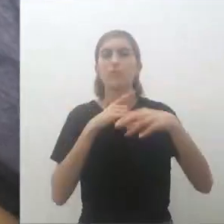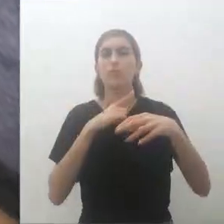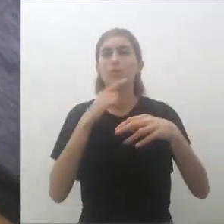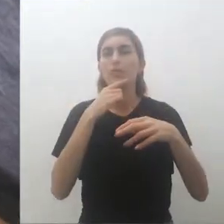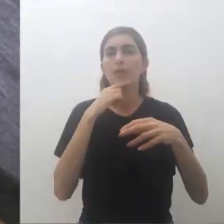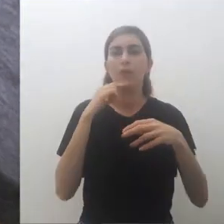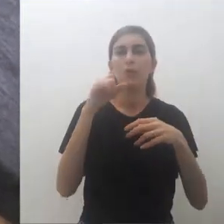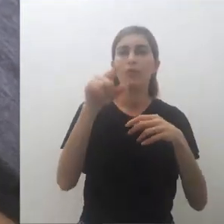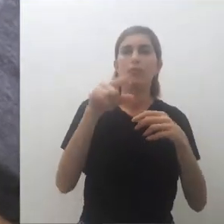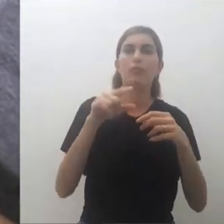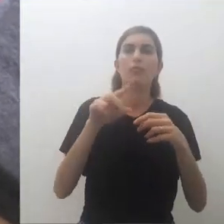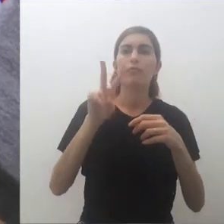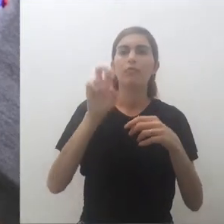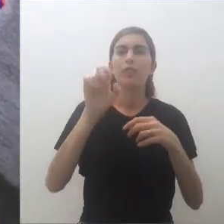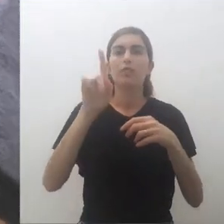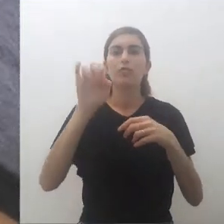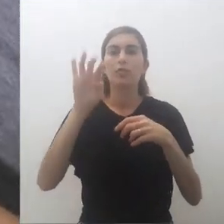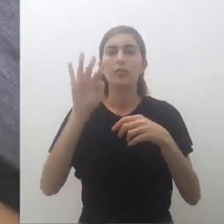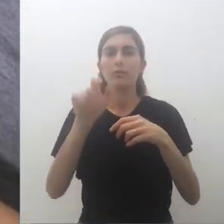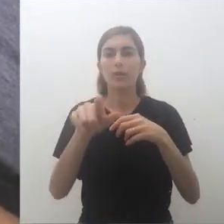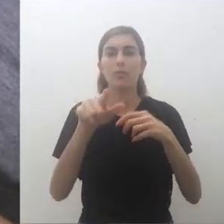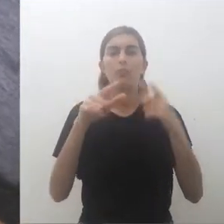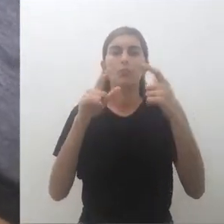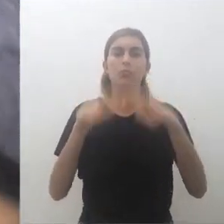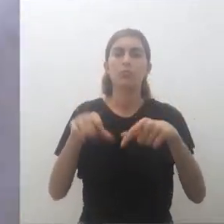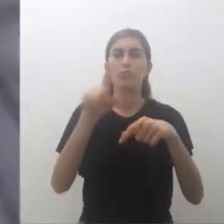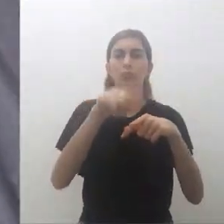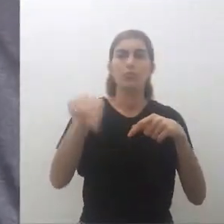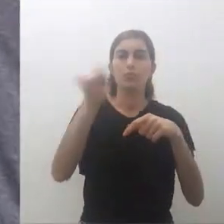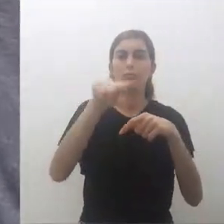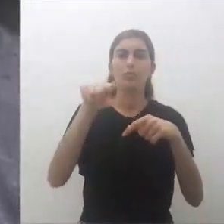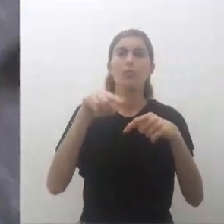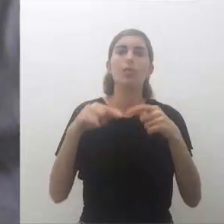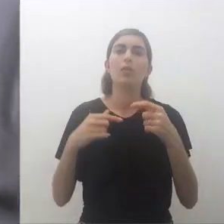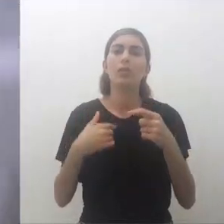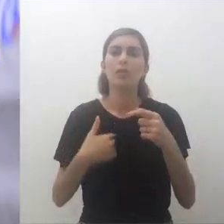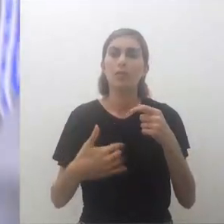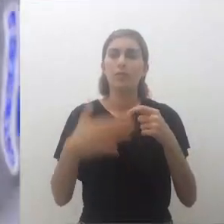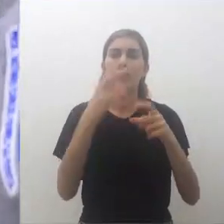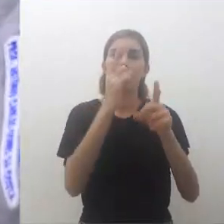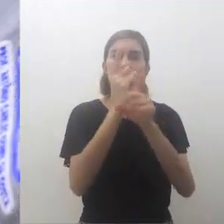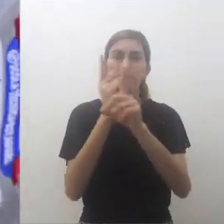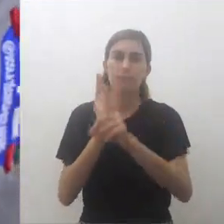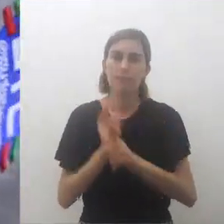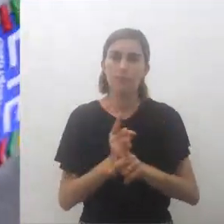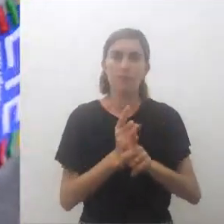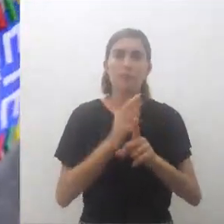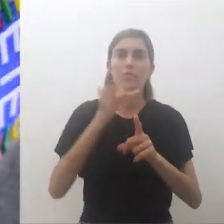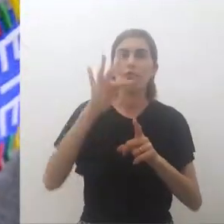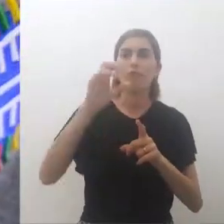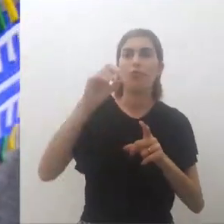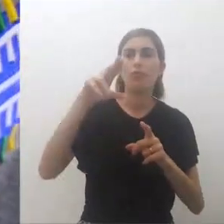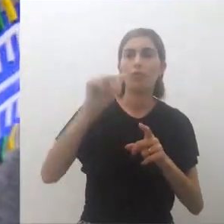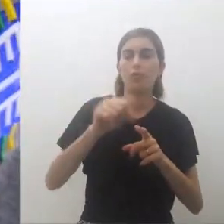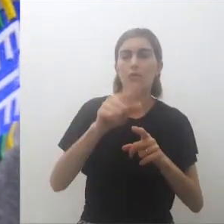vegetal em cima de um ambiente como esse e vai identificar as formas que estão